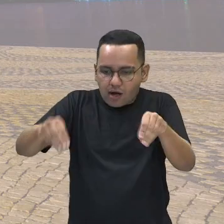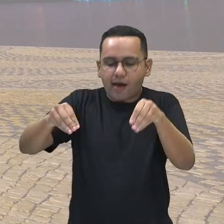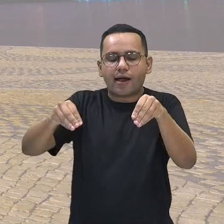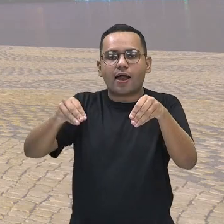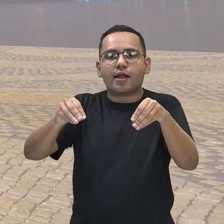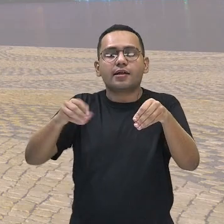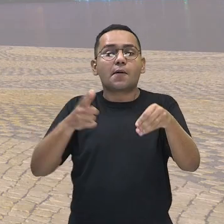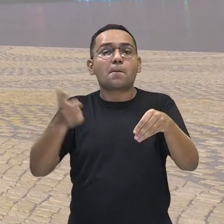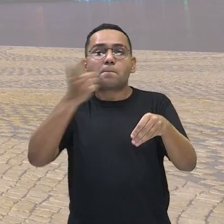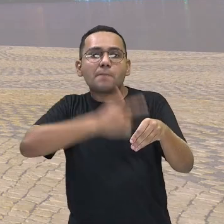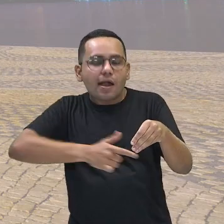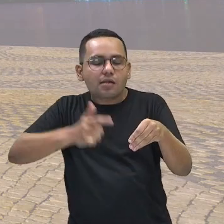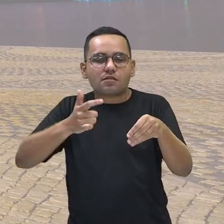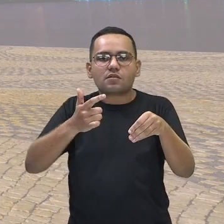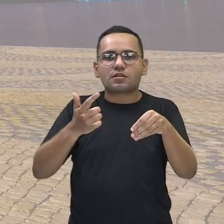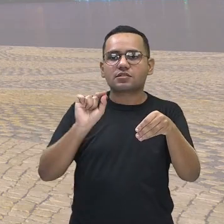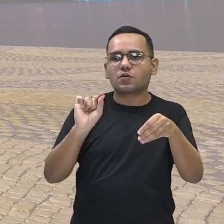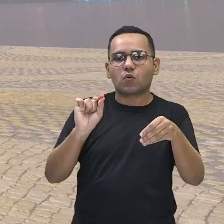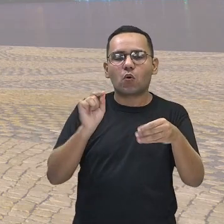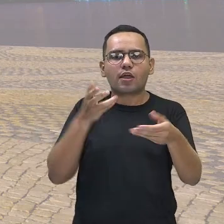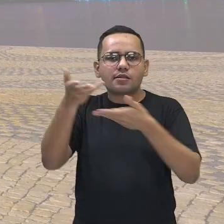em que eles buscavam ali